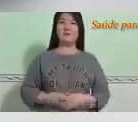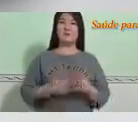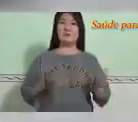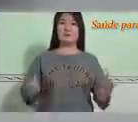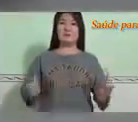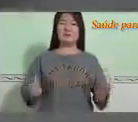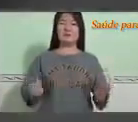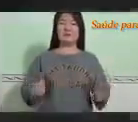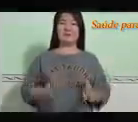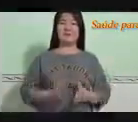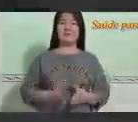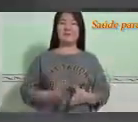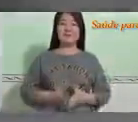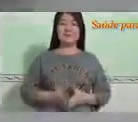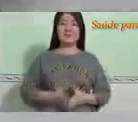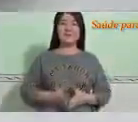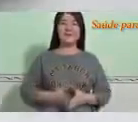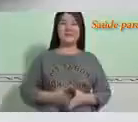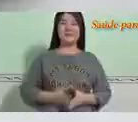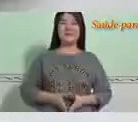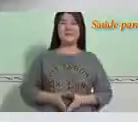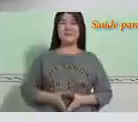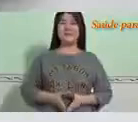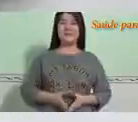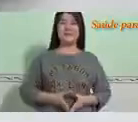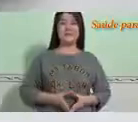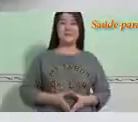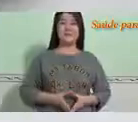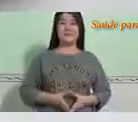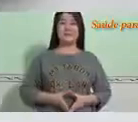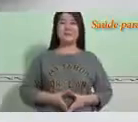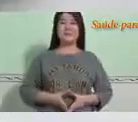hepáticas vírgula realizou cardíacas graves i